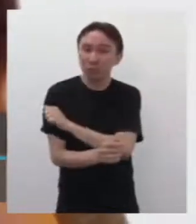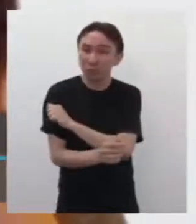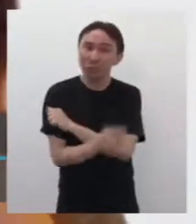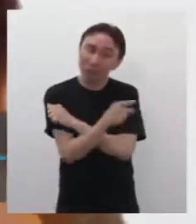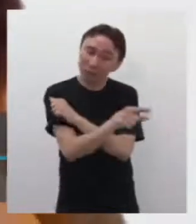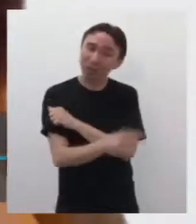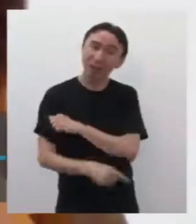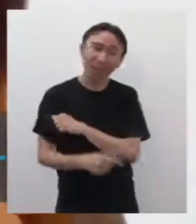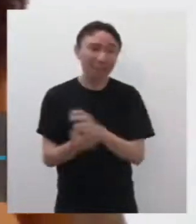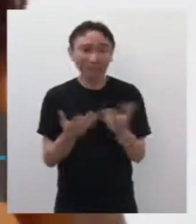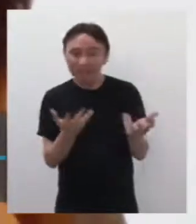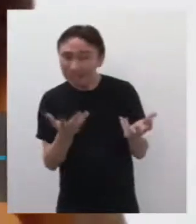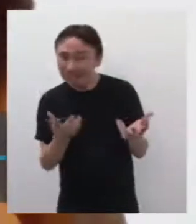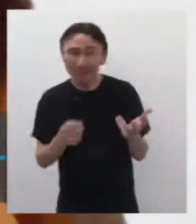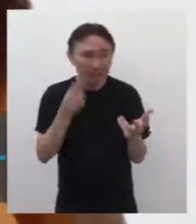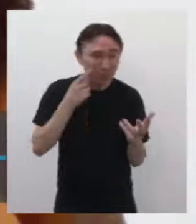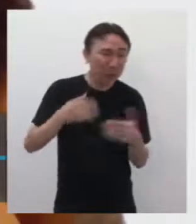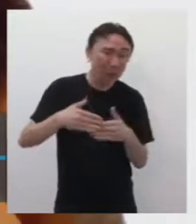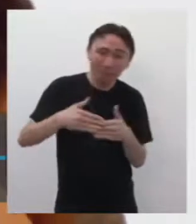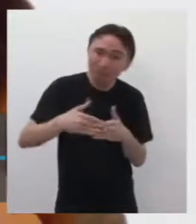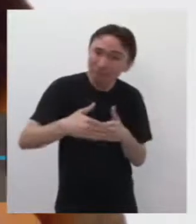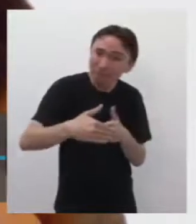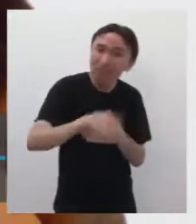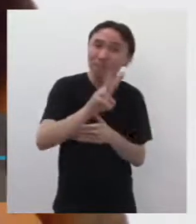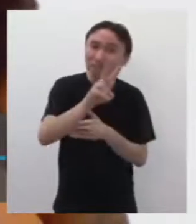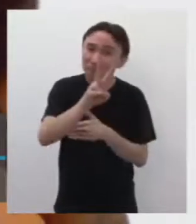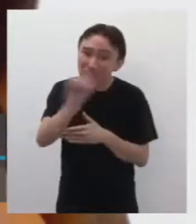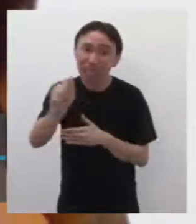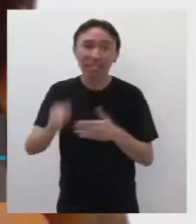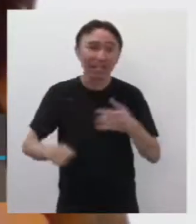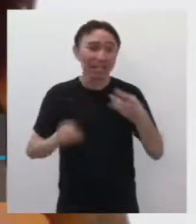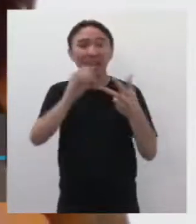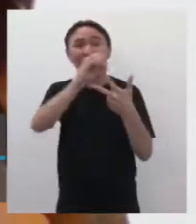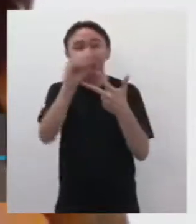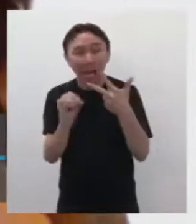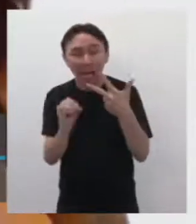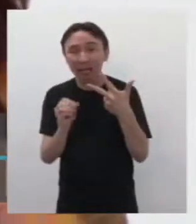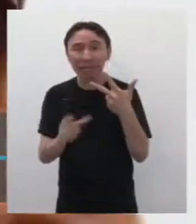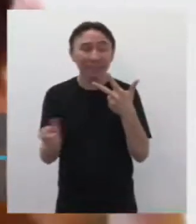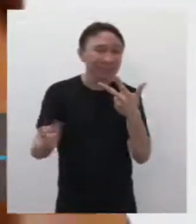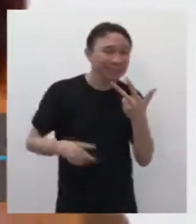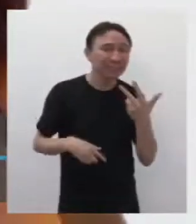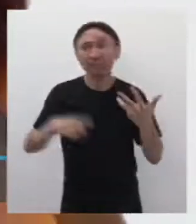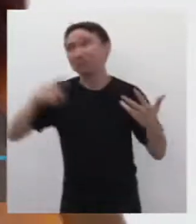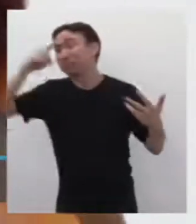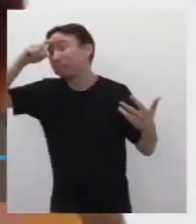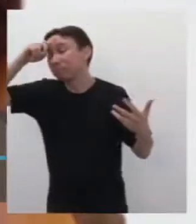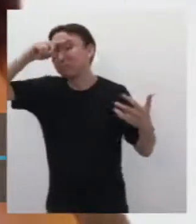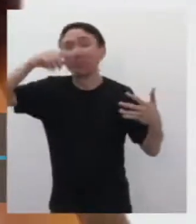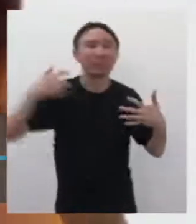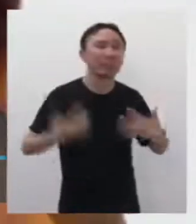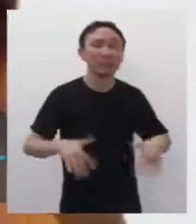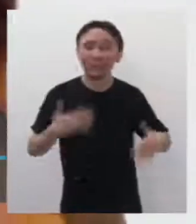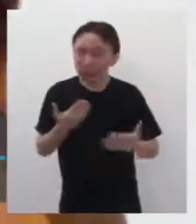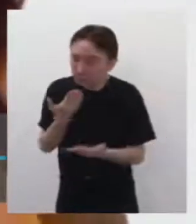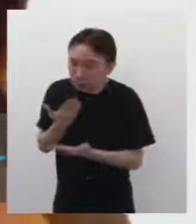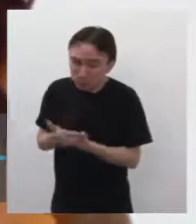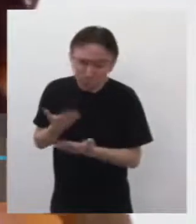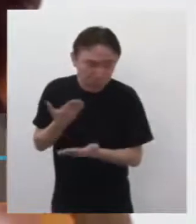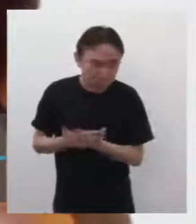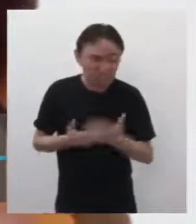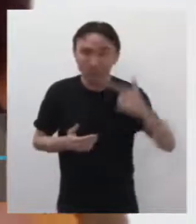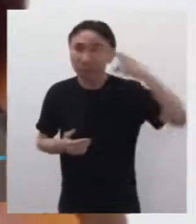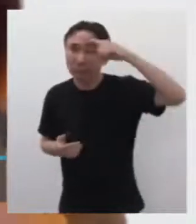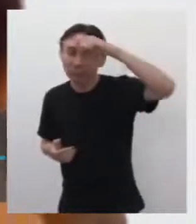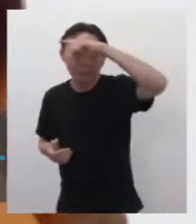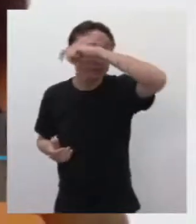Enem e que estão tendo muita dificuldade de performar, de estudar, de